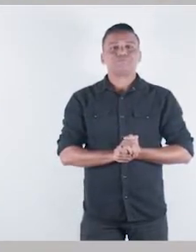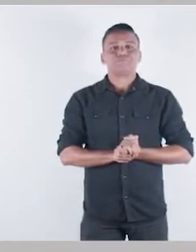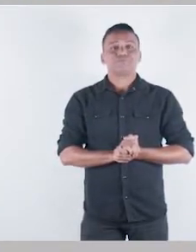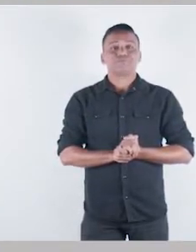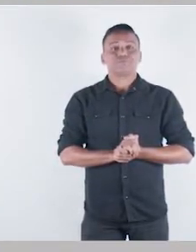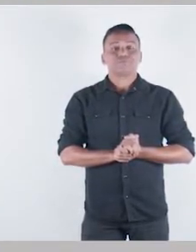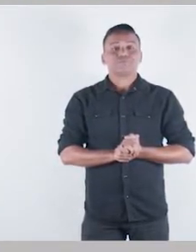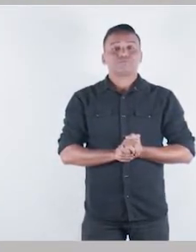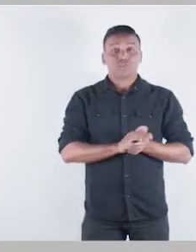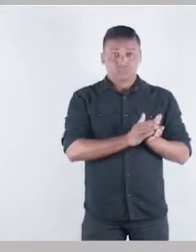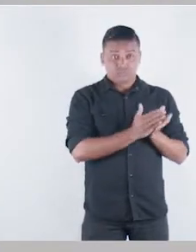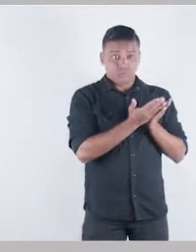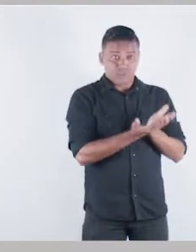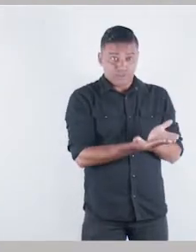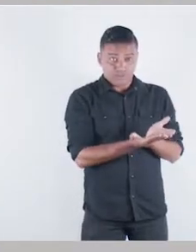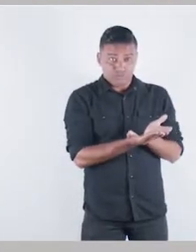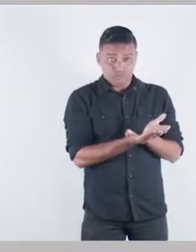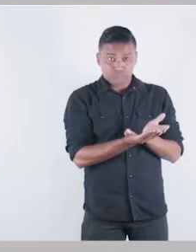ele